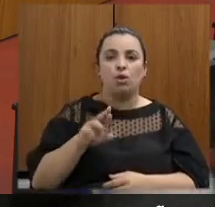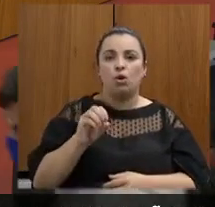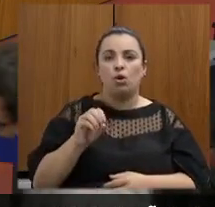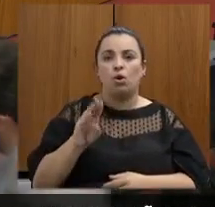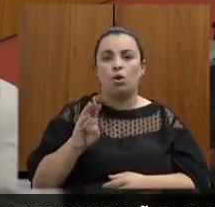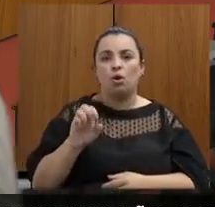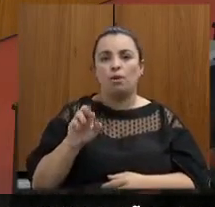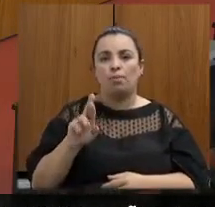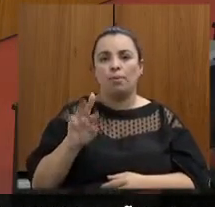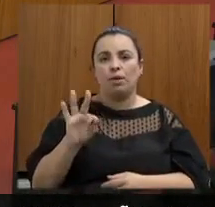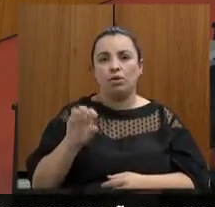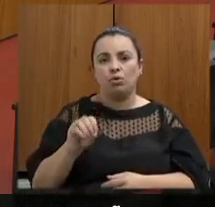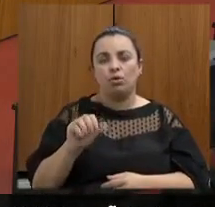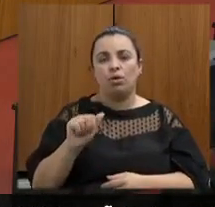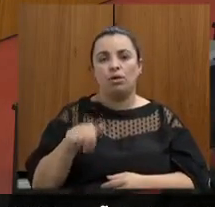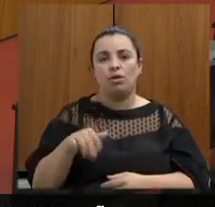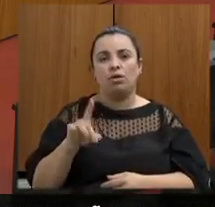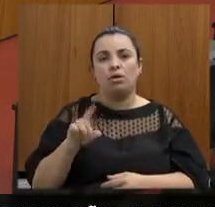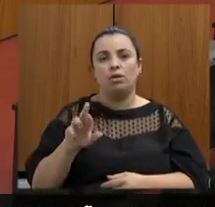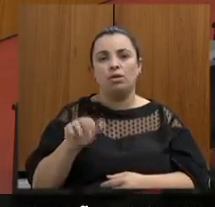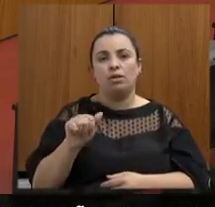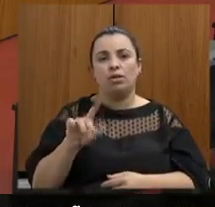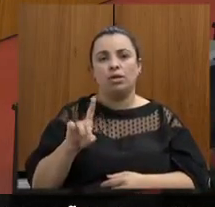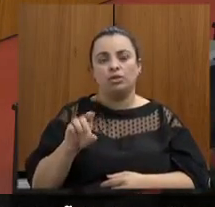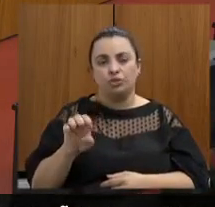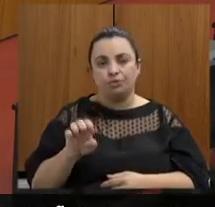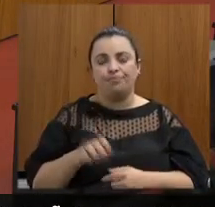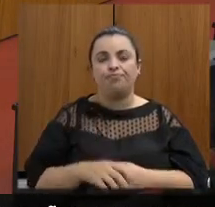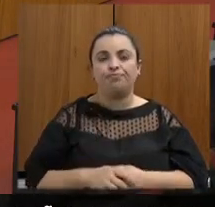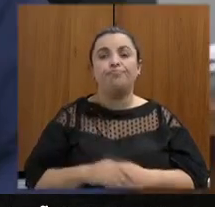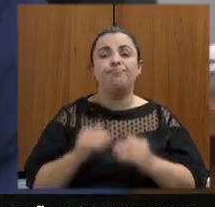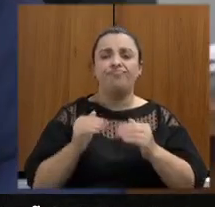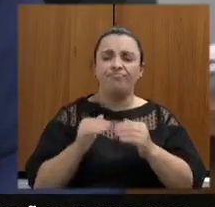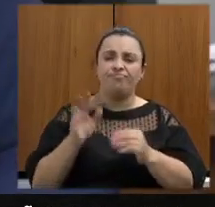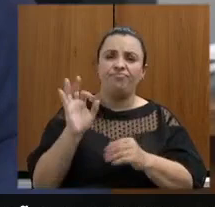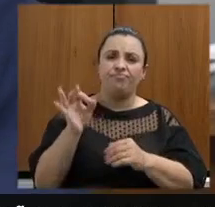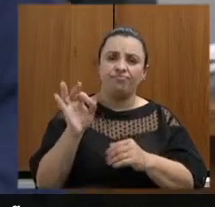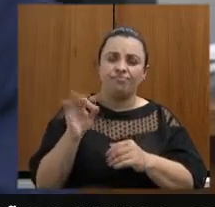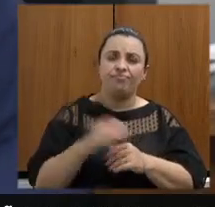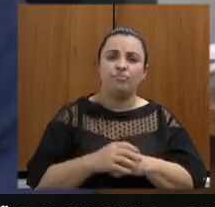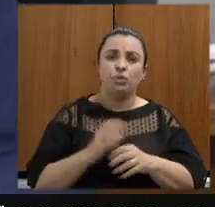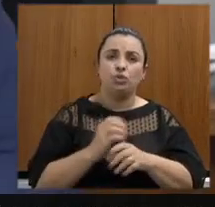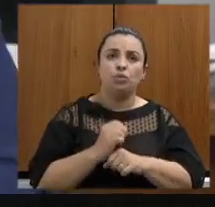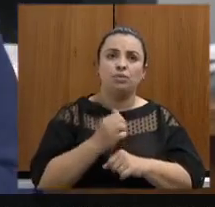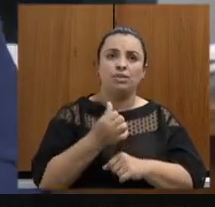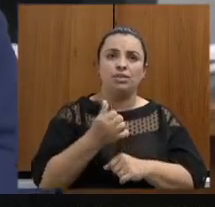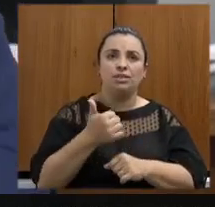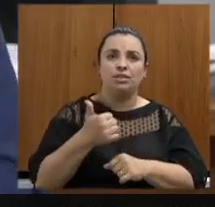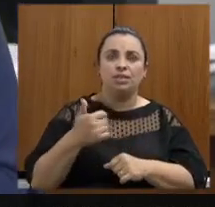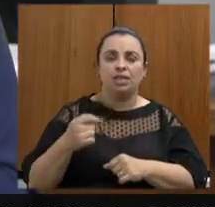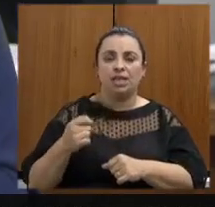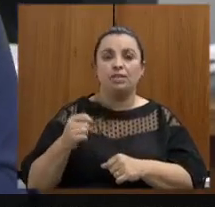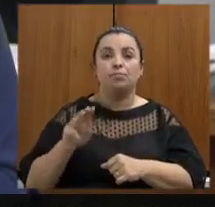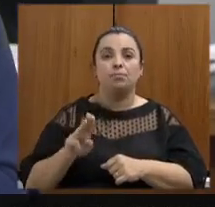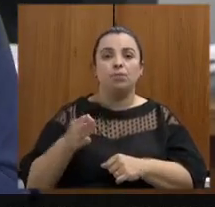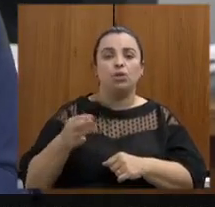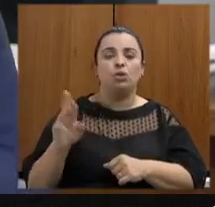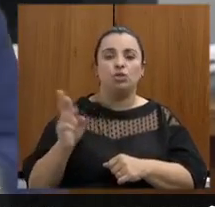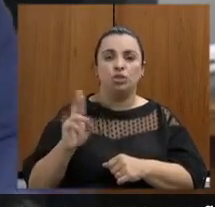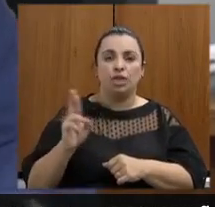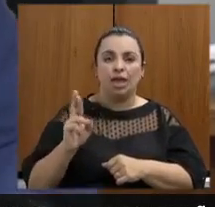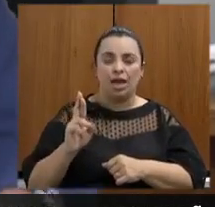intervenção fato Deputado é foram mais de 610 milhões de reais de emendas parlamentares